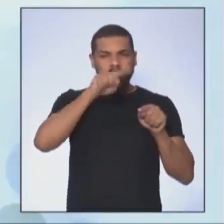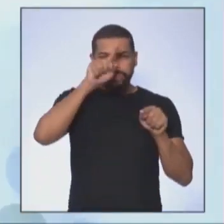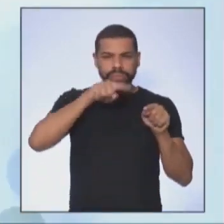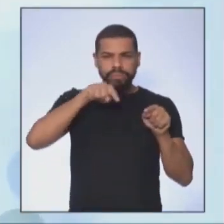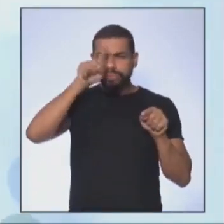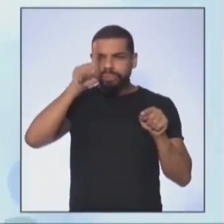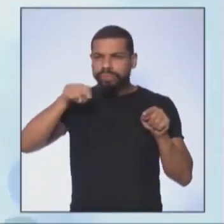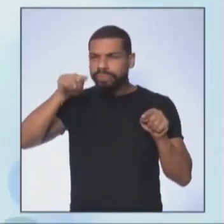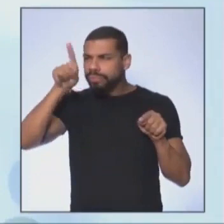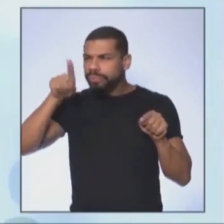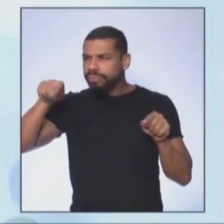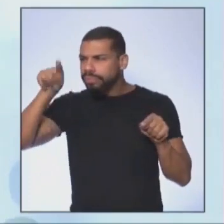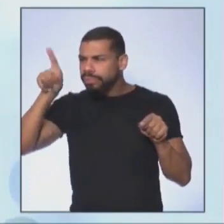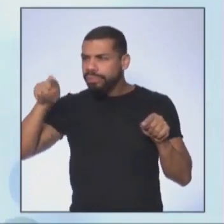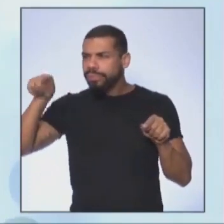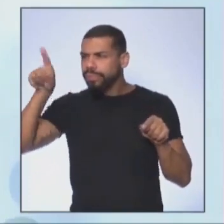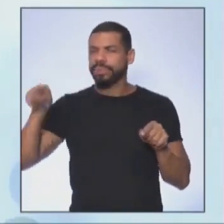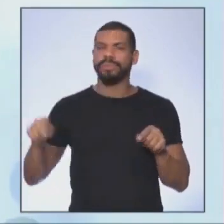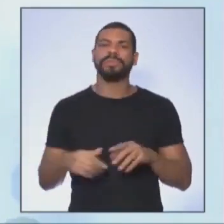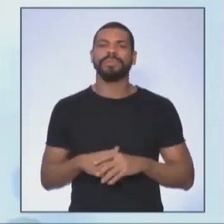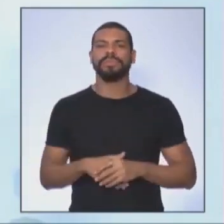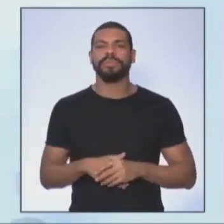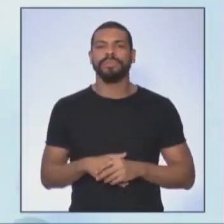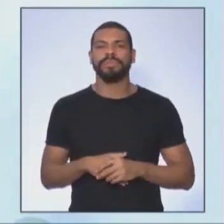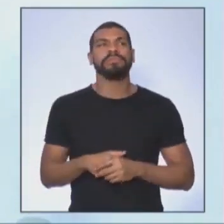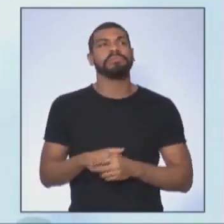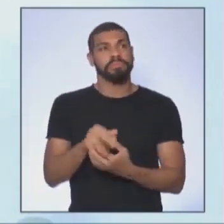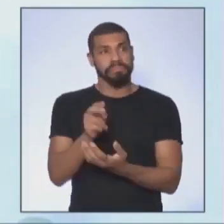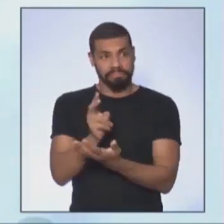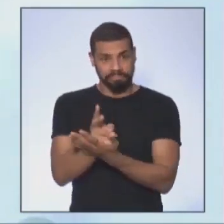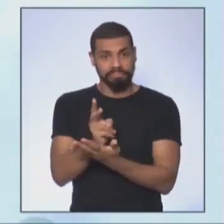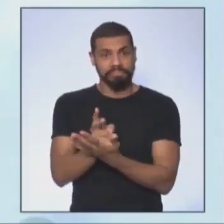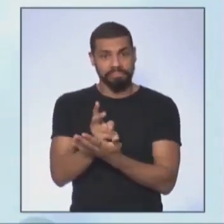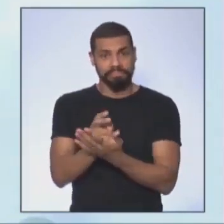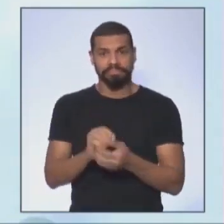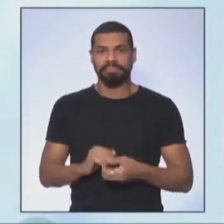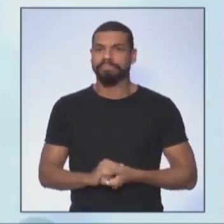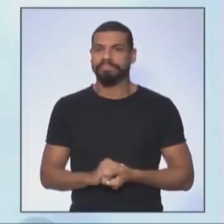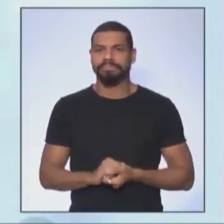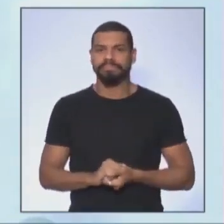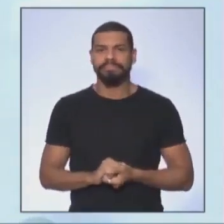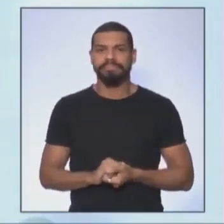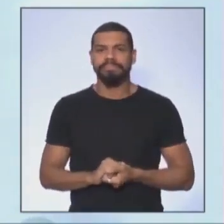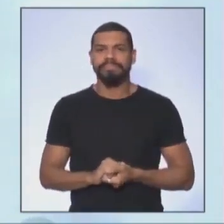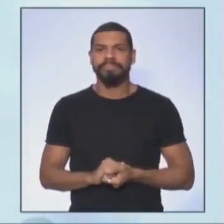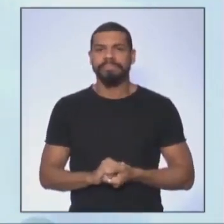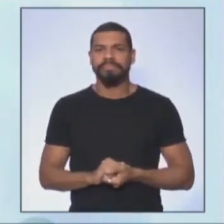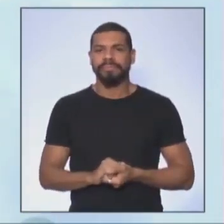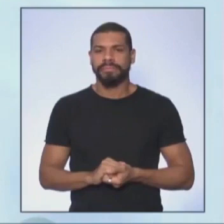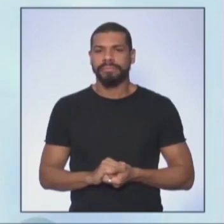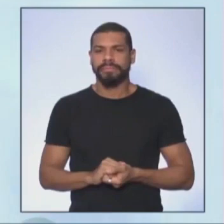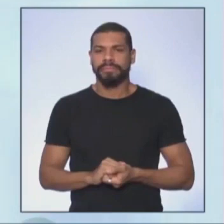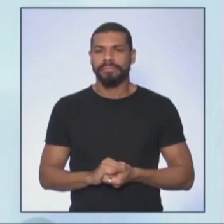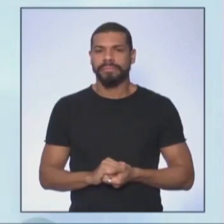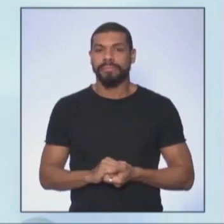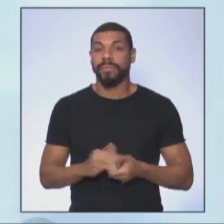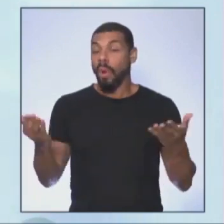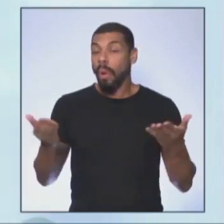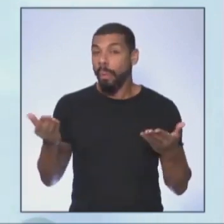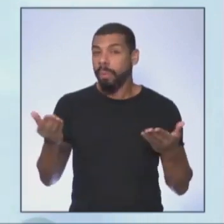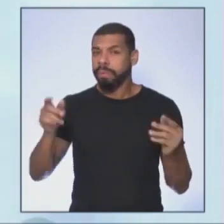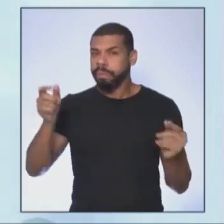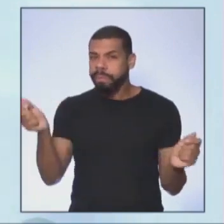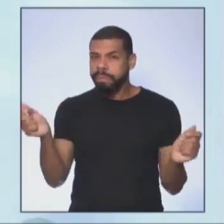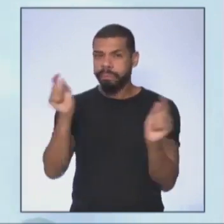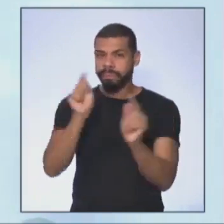horizontal, na vertical, elas estão passando, mas as horizontais, não. Agora eu vou inverter. As ondas